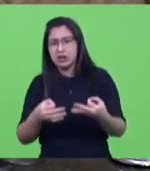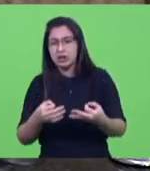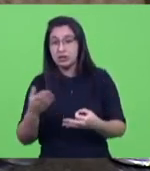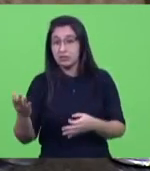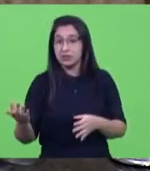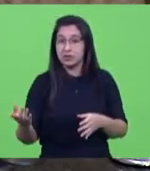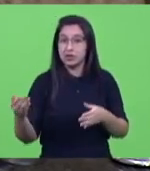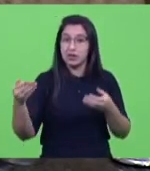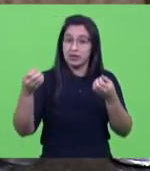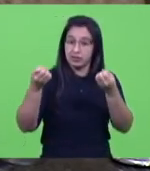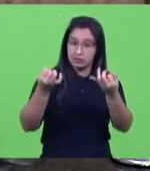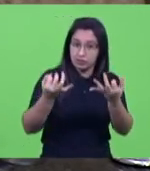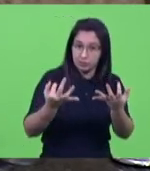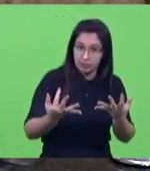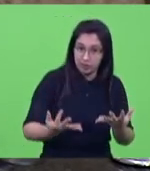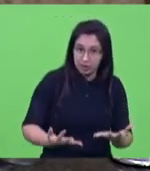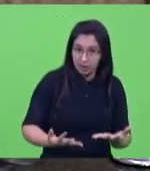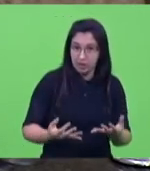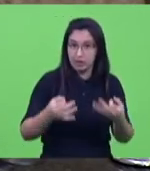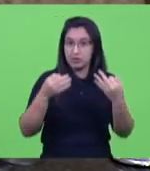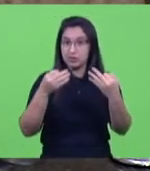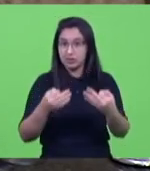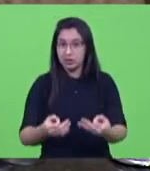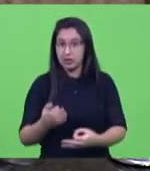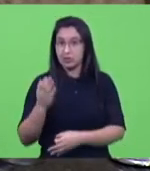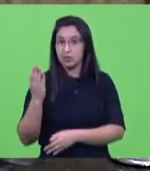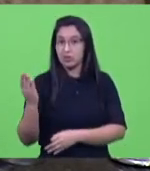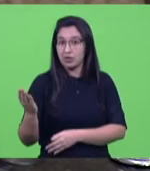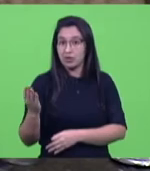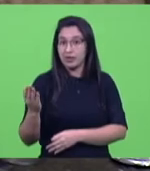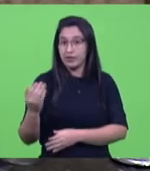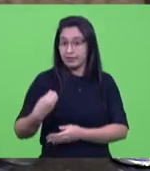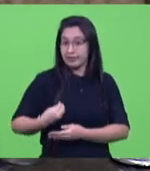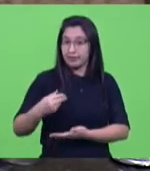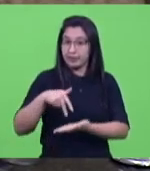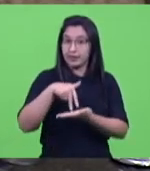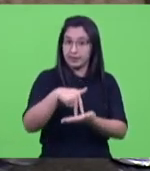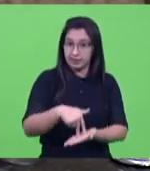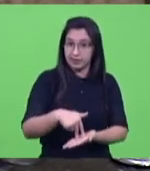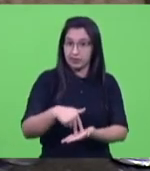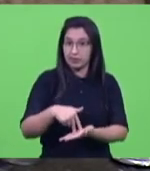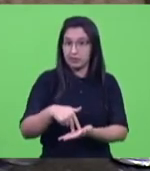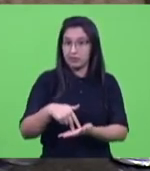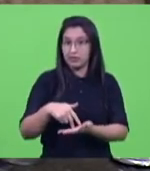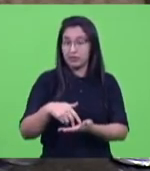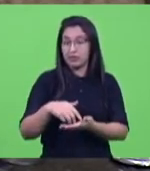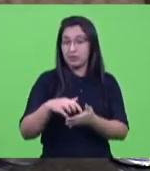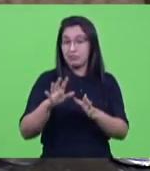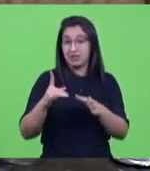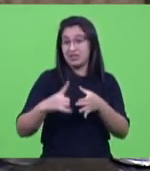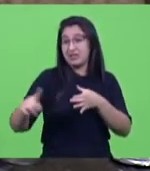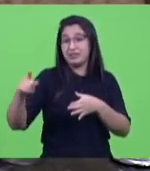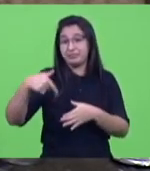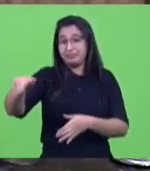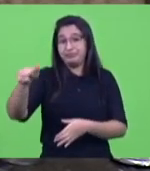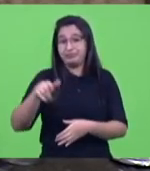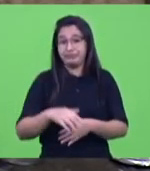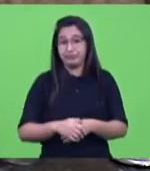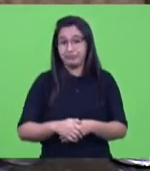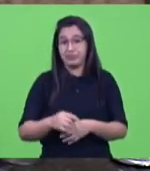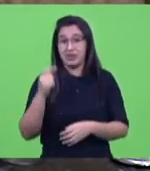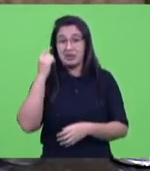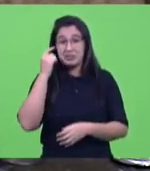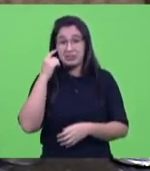vontade de explicar, naquele momento onde ele estava aqui, ele deu as costas e saiu, e vai continuar pensando as bobagens que ele falou aqui,